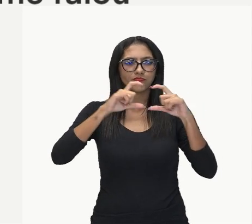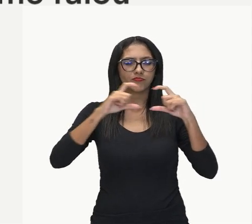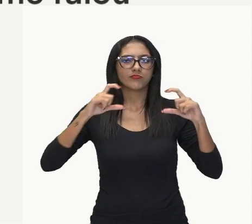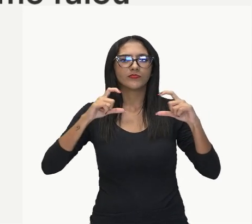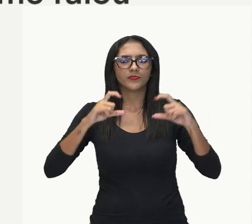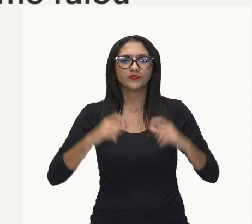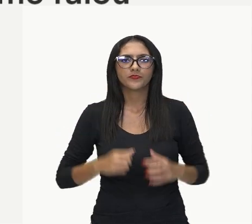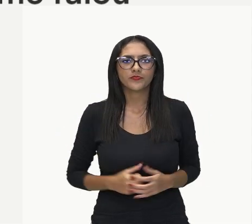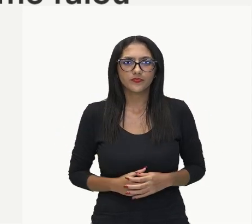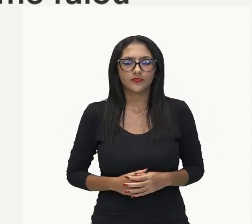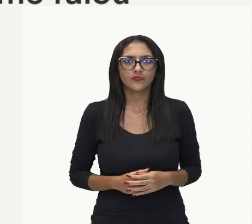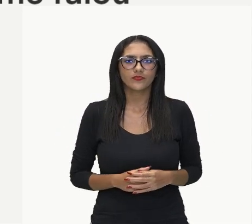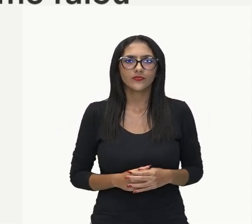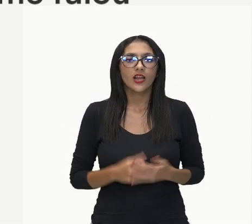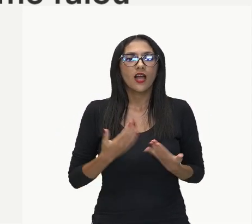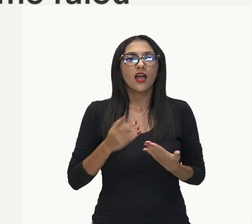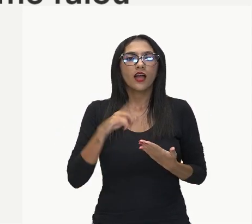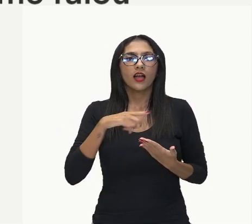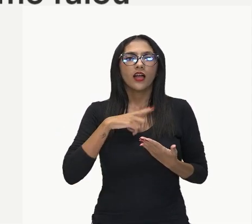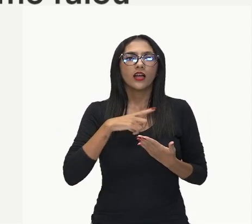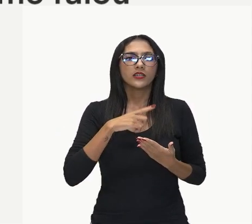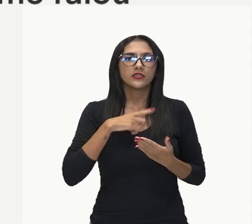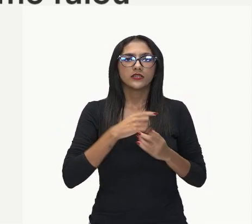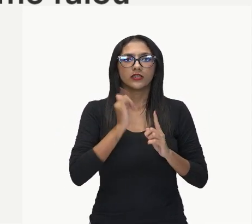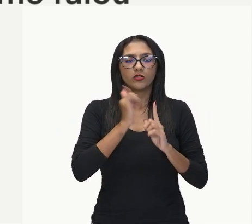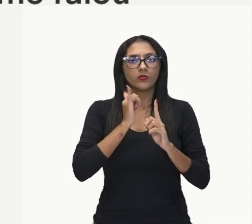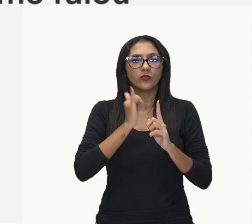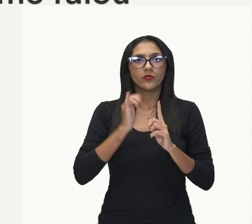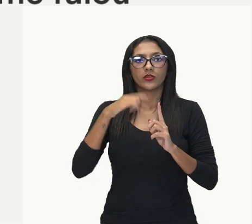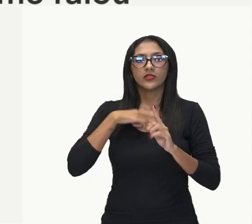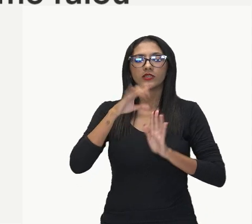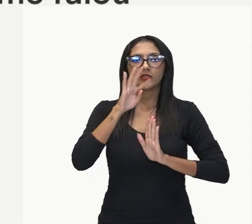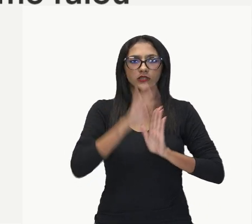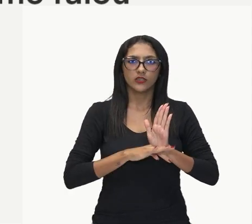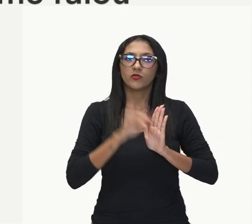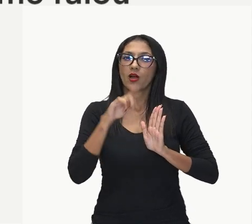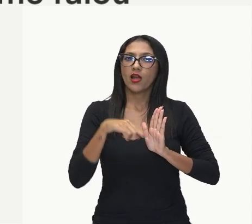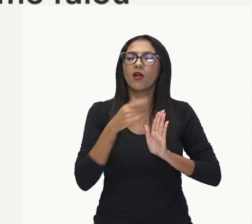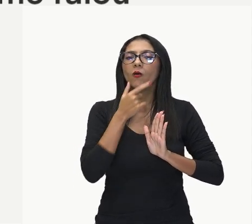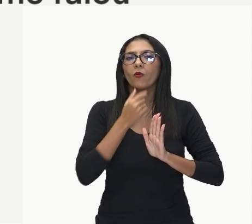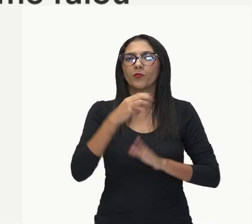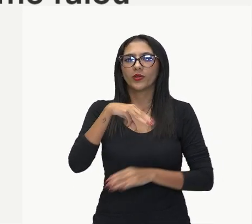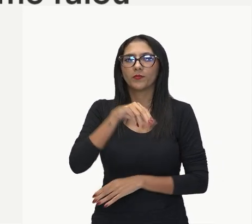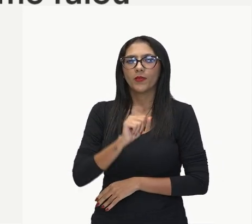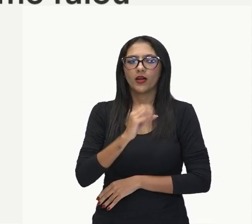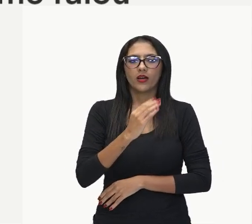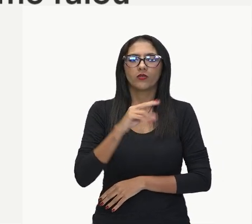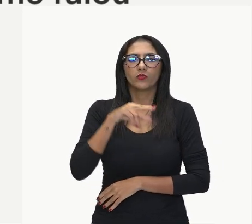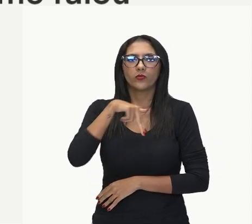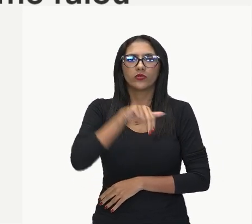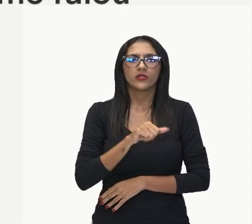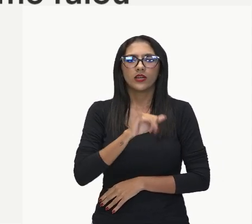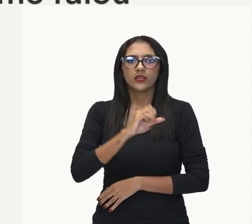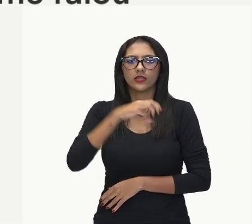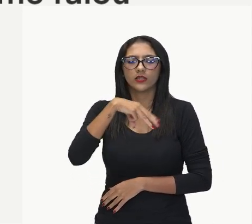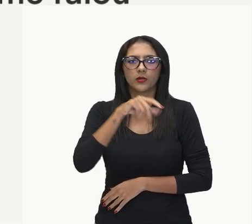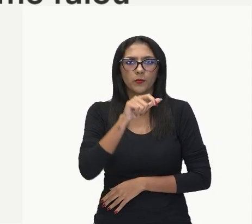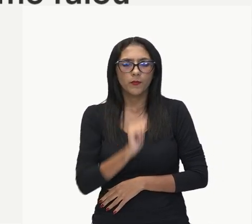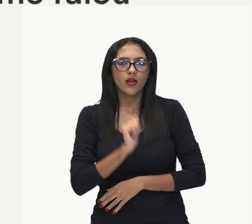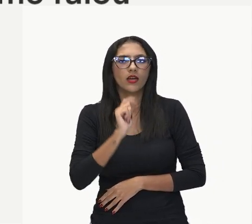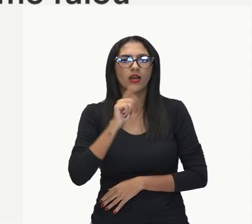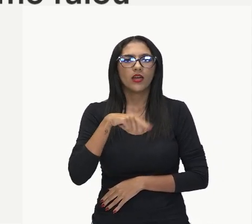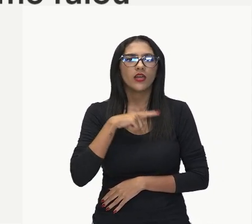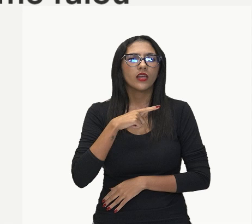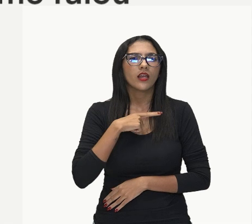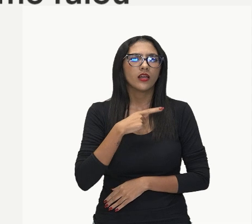Macunaíma, aqui o narrador desse trecho de Macunaíma, finaliza sua fala aqui, Macunaíma falou